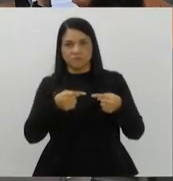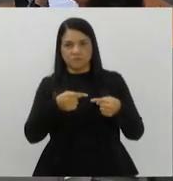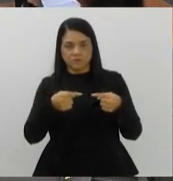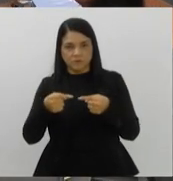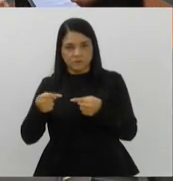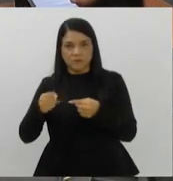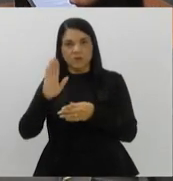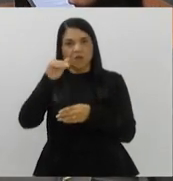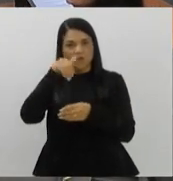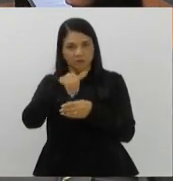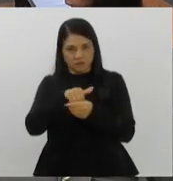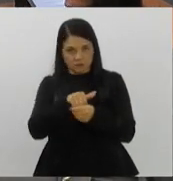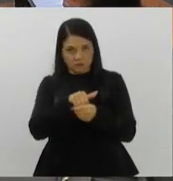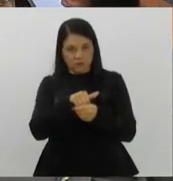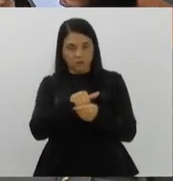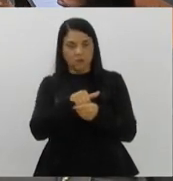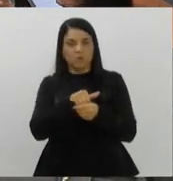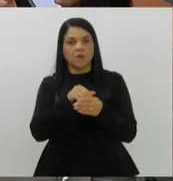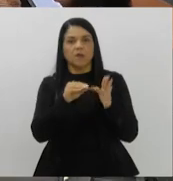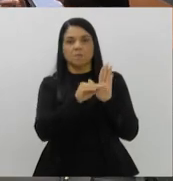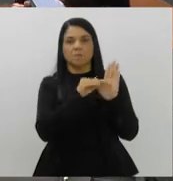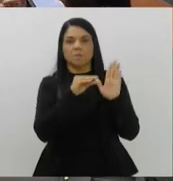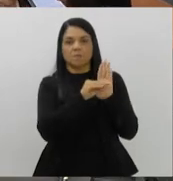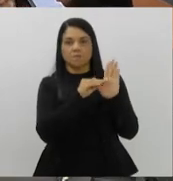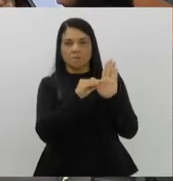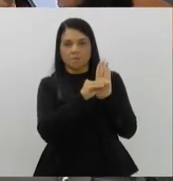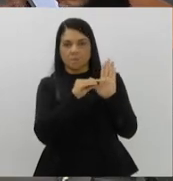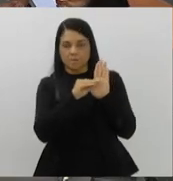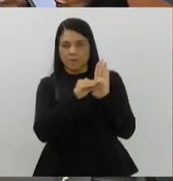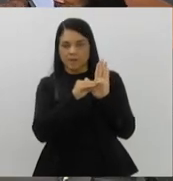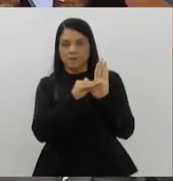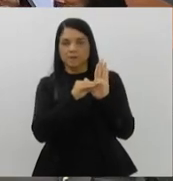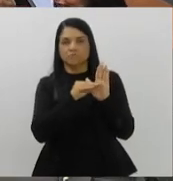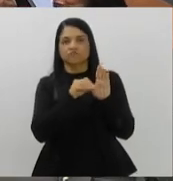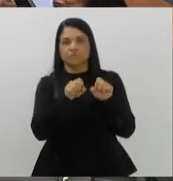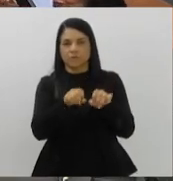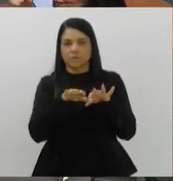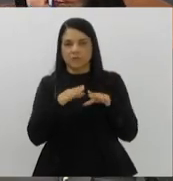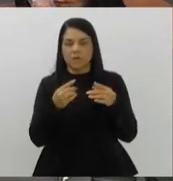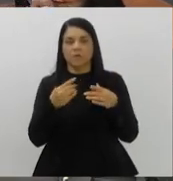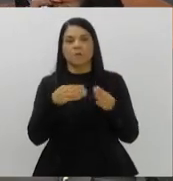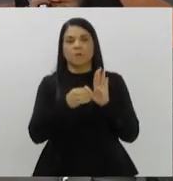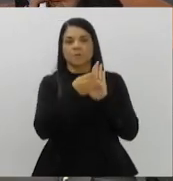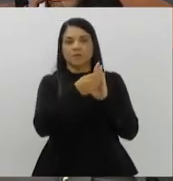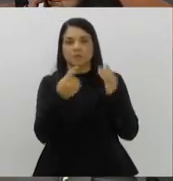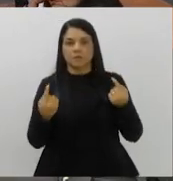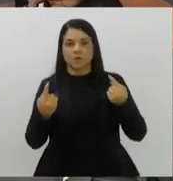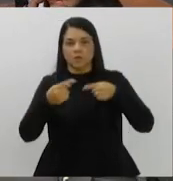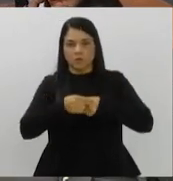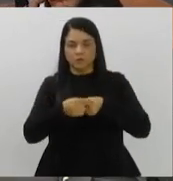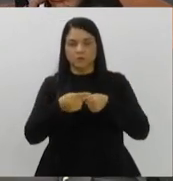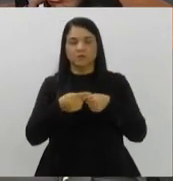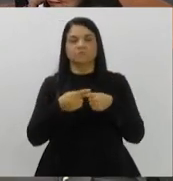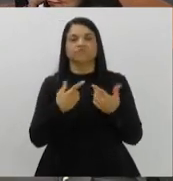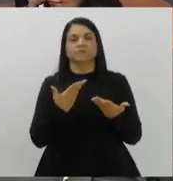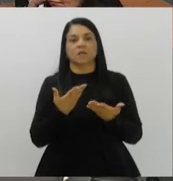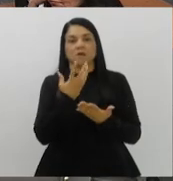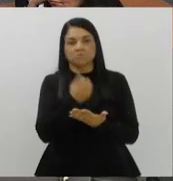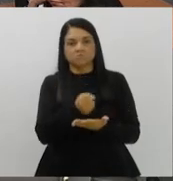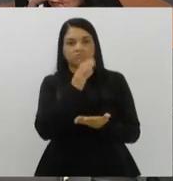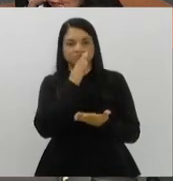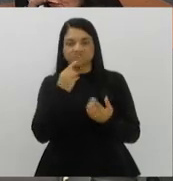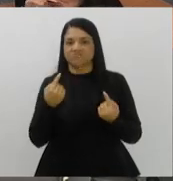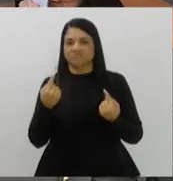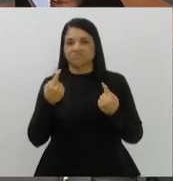em votação, a emenda de plenário, com parecer contrário. Senhores que aprovam, permaneçam como estão. Rejeitado. Em